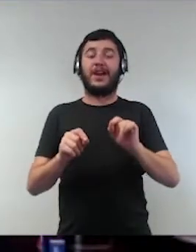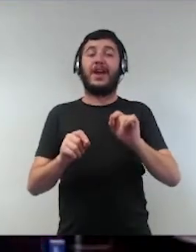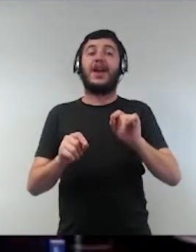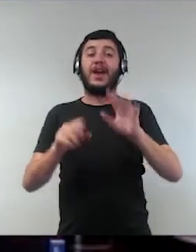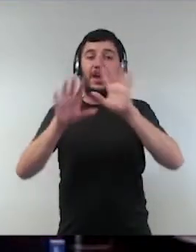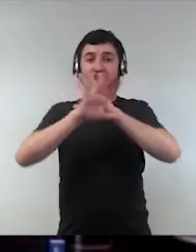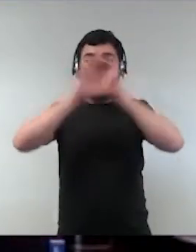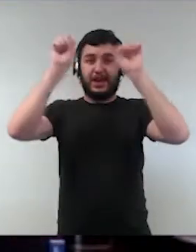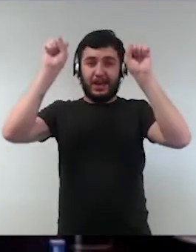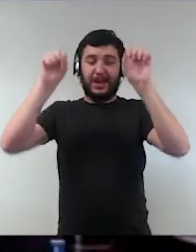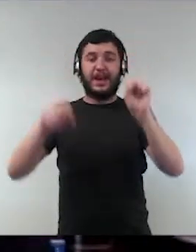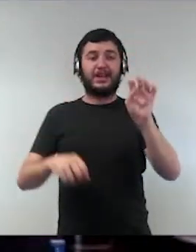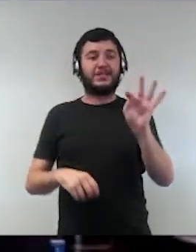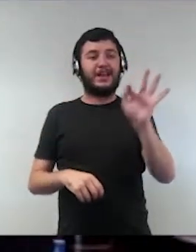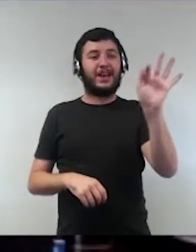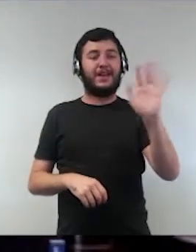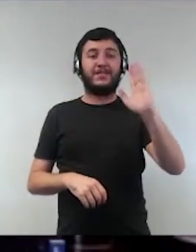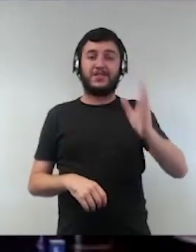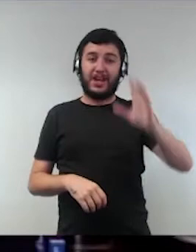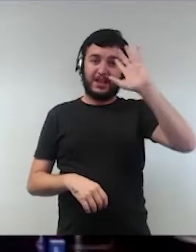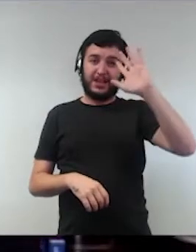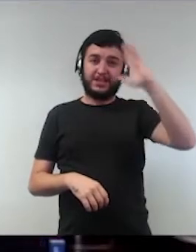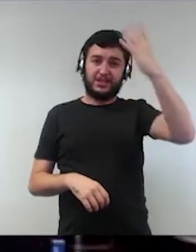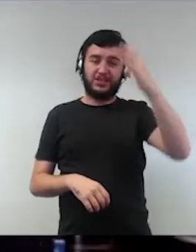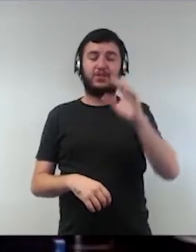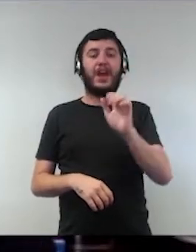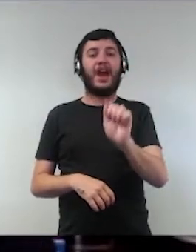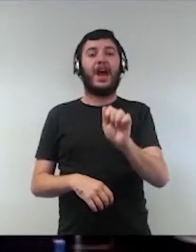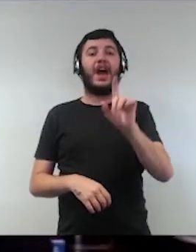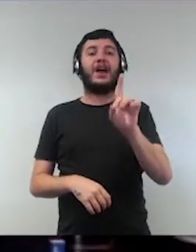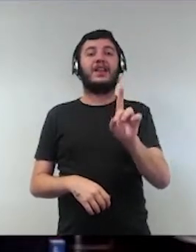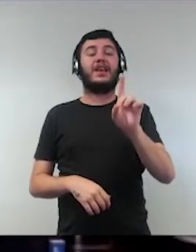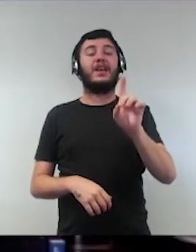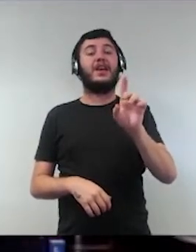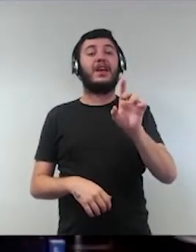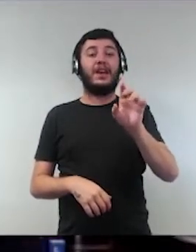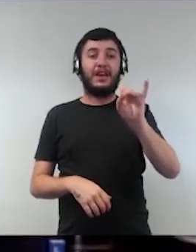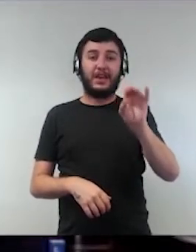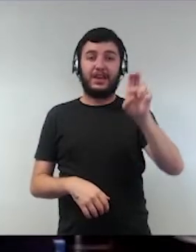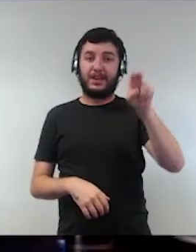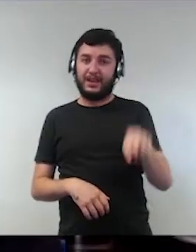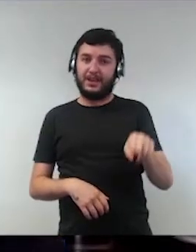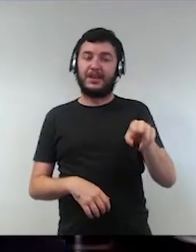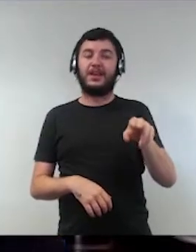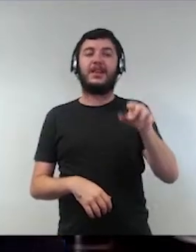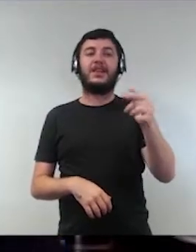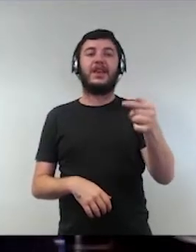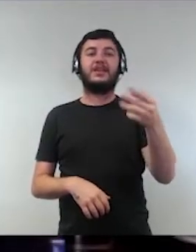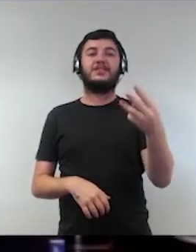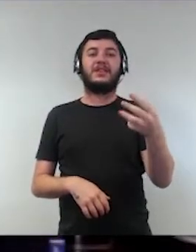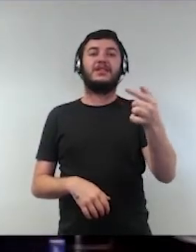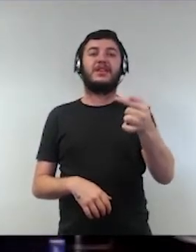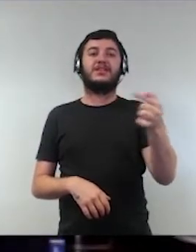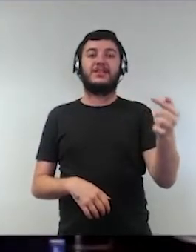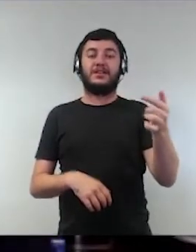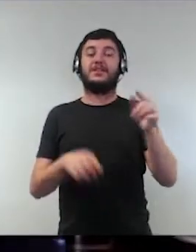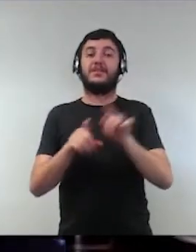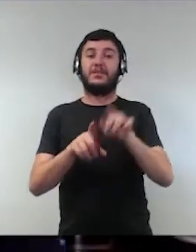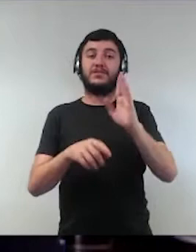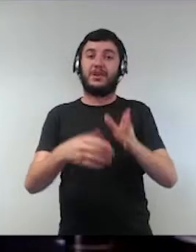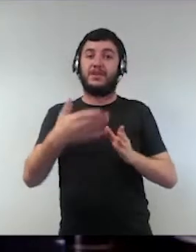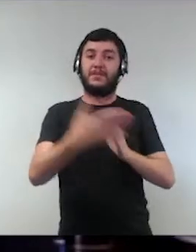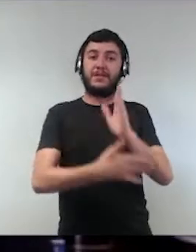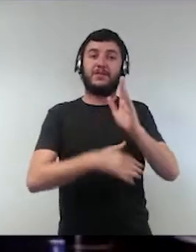DI 6387, que foi ajuizada contra uma medida provisória que autorizava